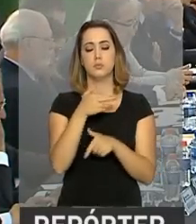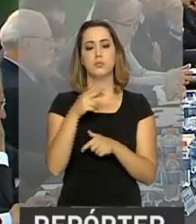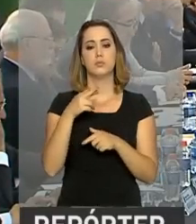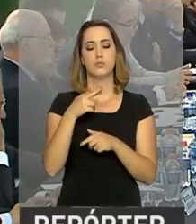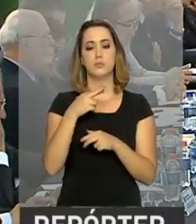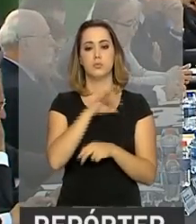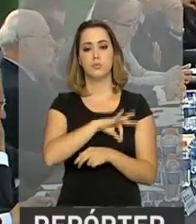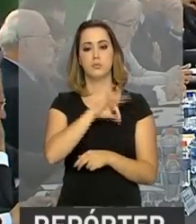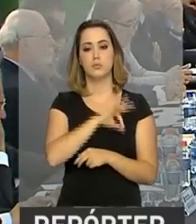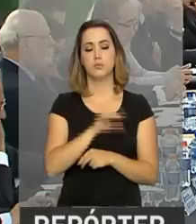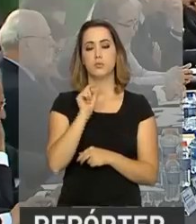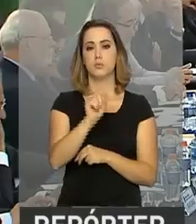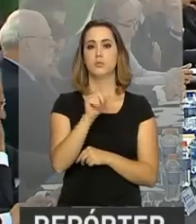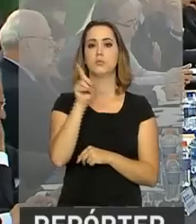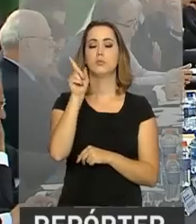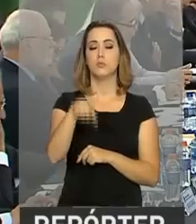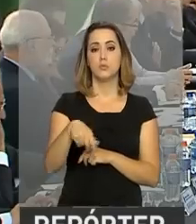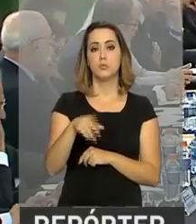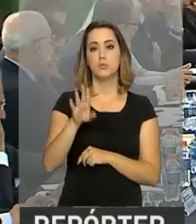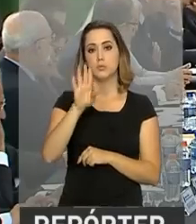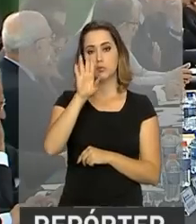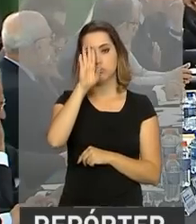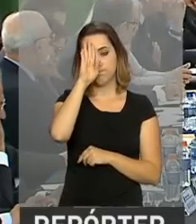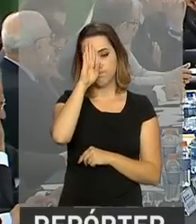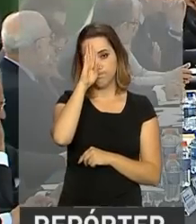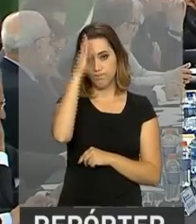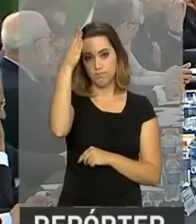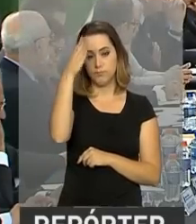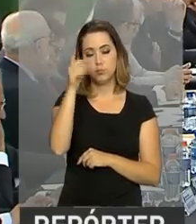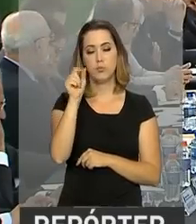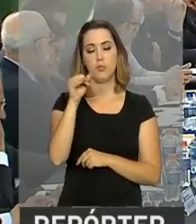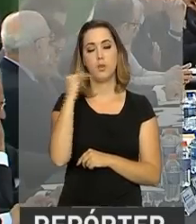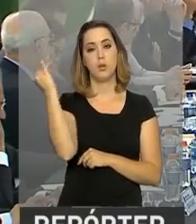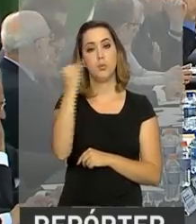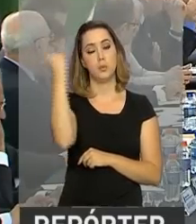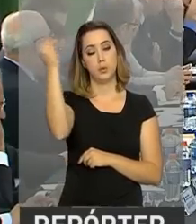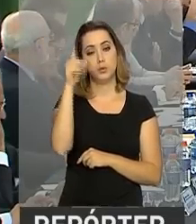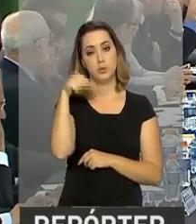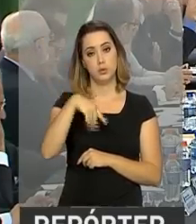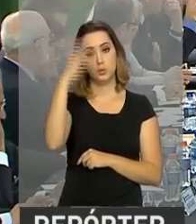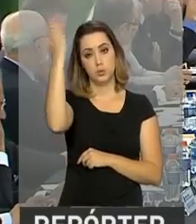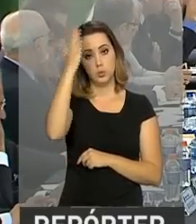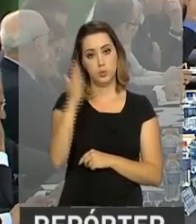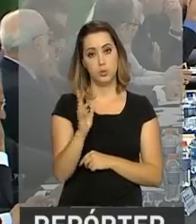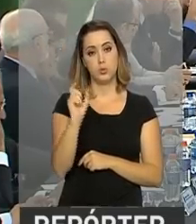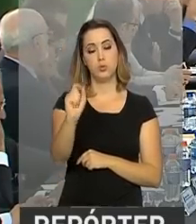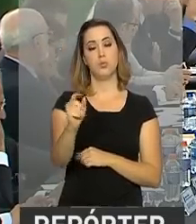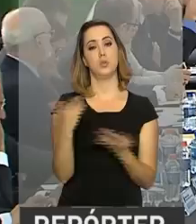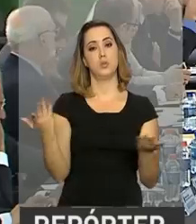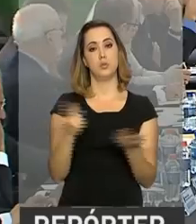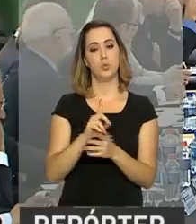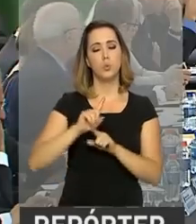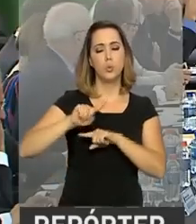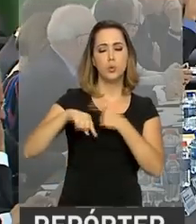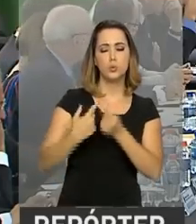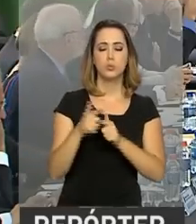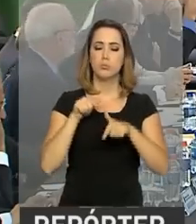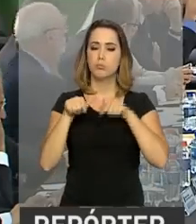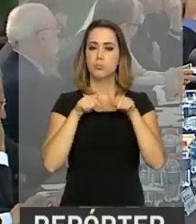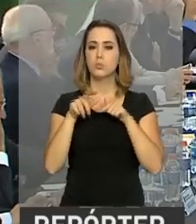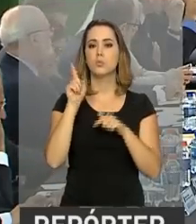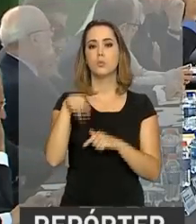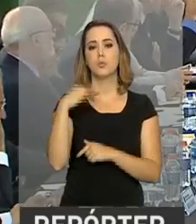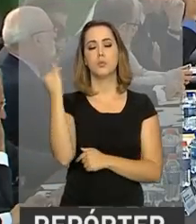é a questão central do Brasil hoje e todas as demais medidas, evidentemente, são fundamentais